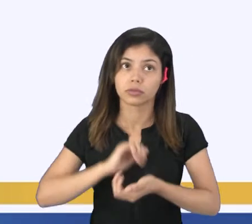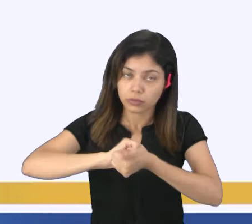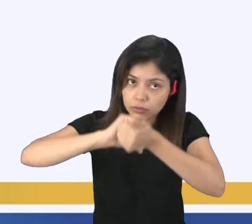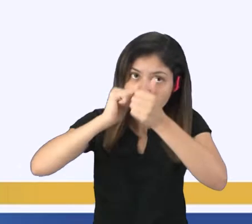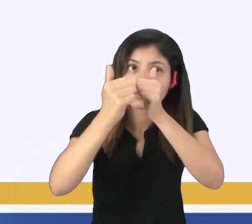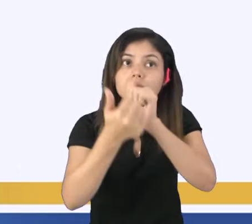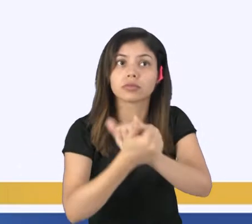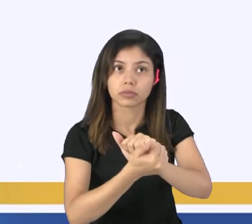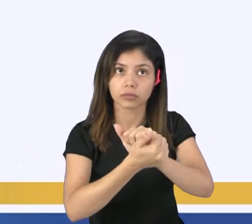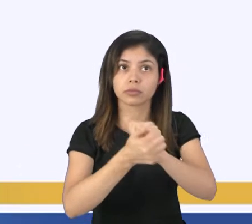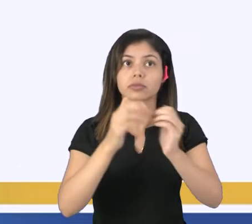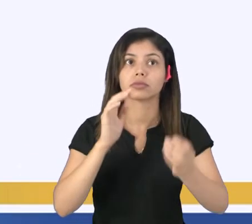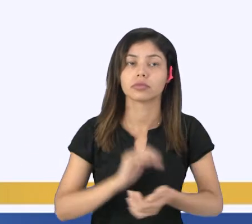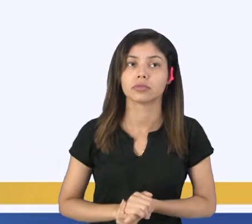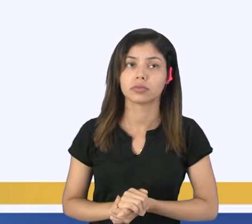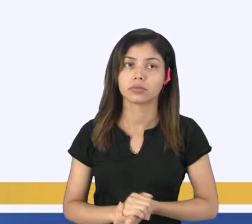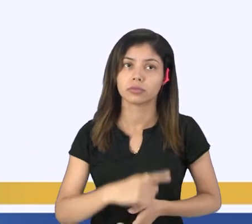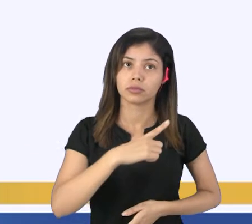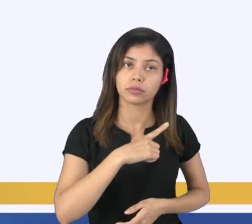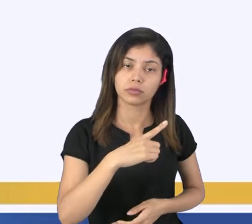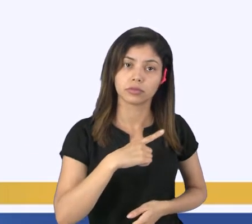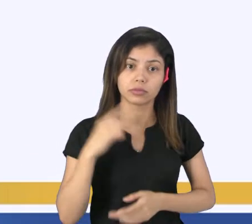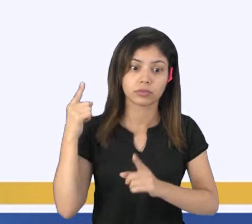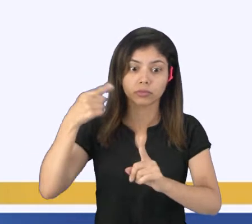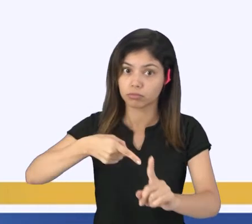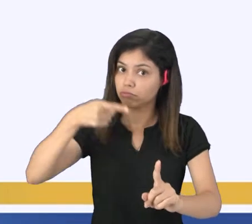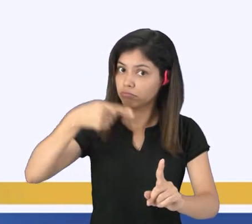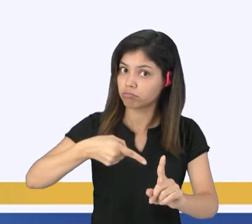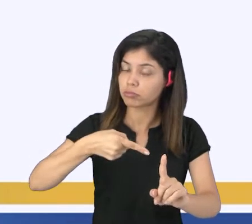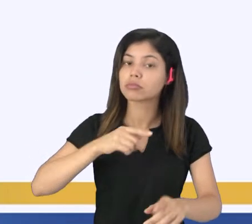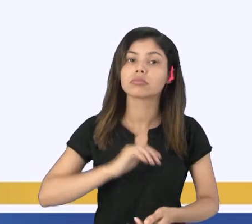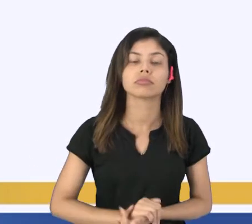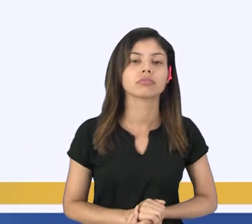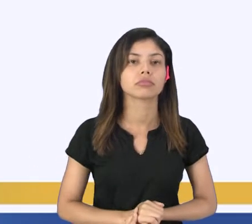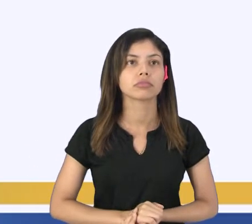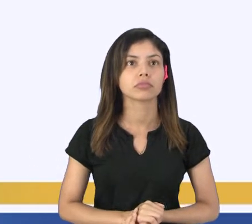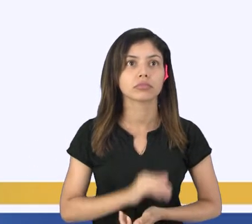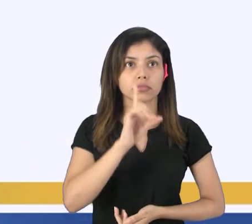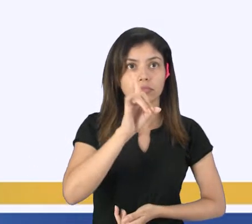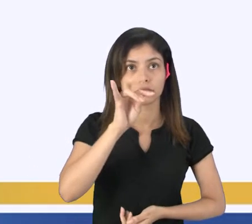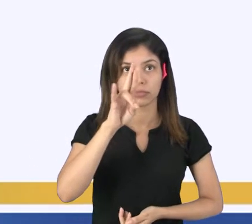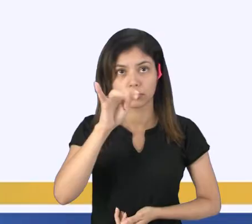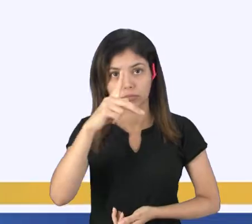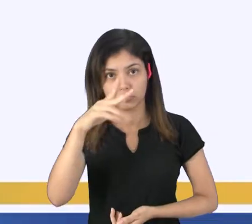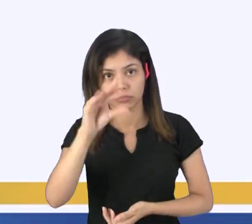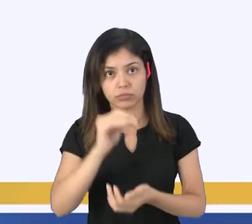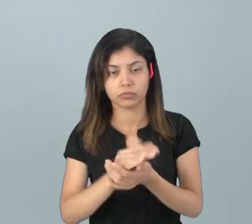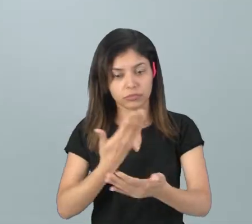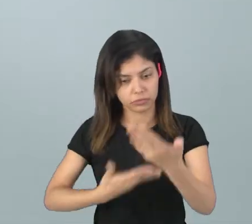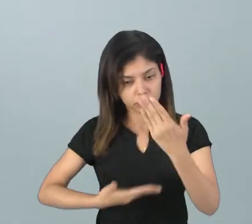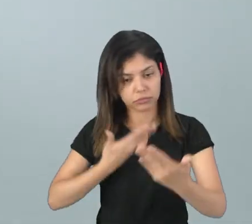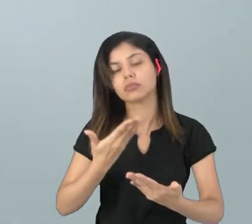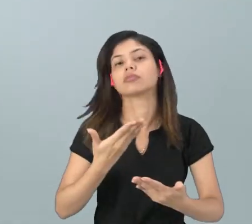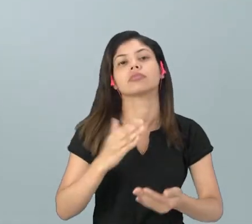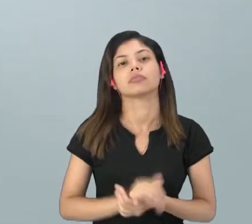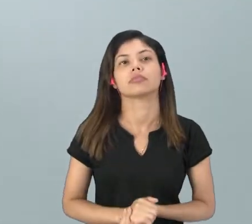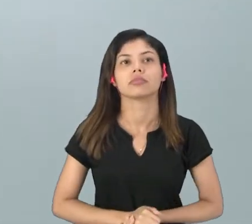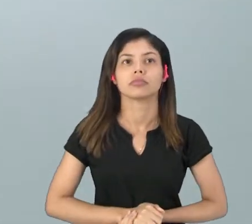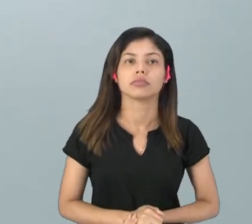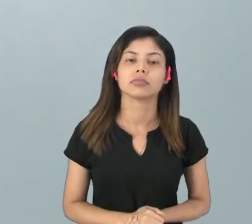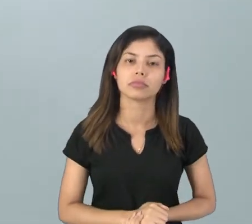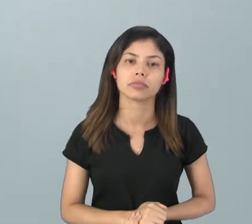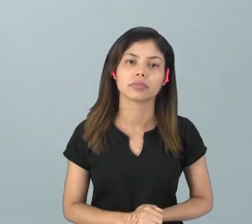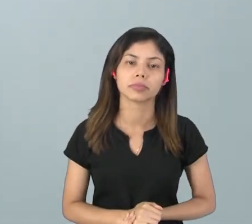liderança, adeptos a ser disciplinados, tá? Disciplinados. Convivência,